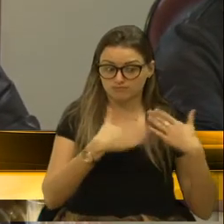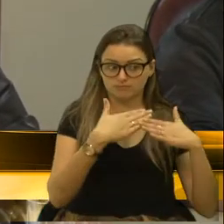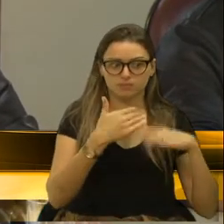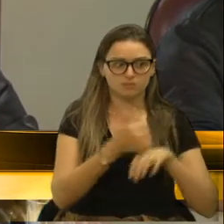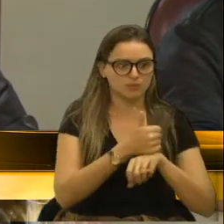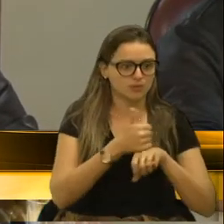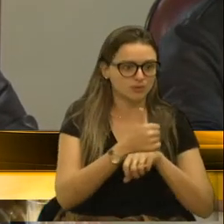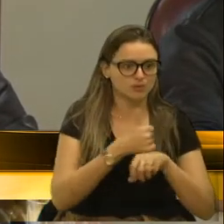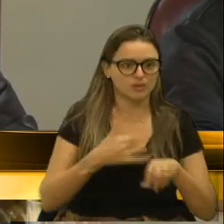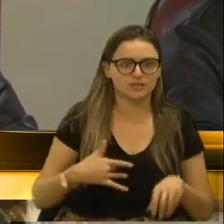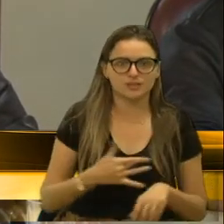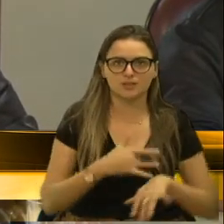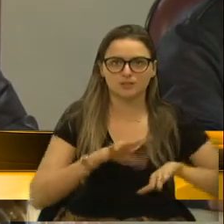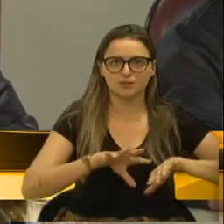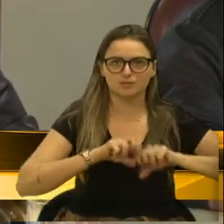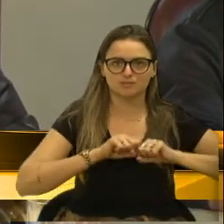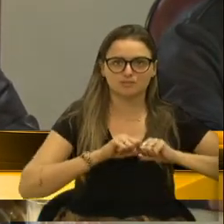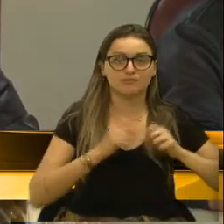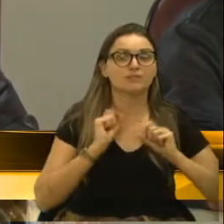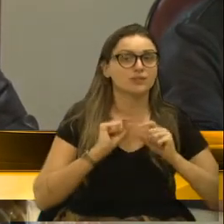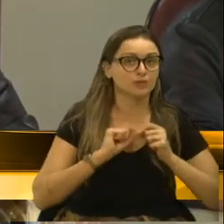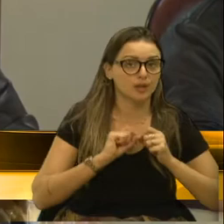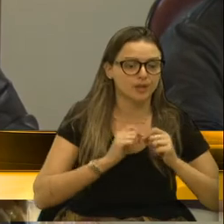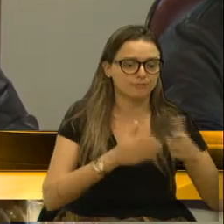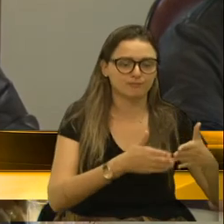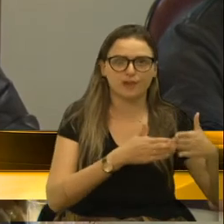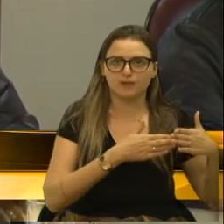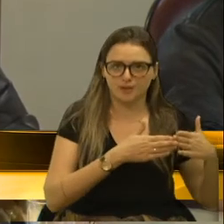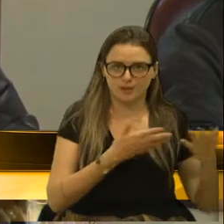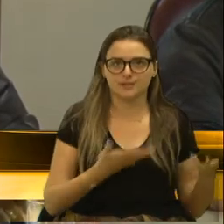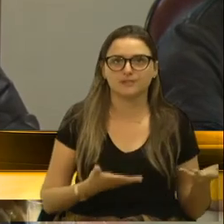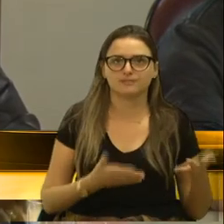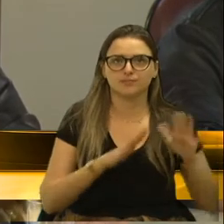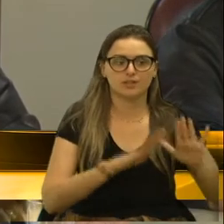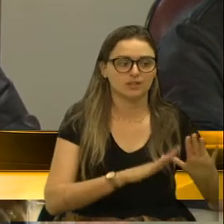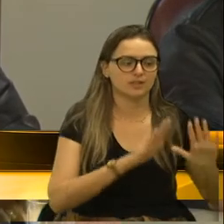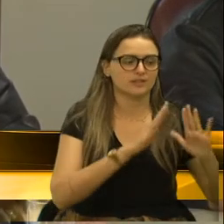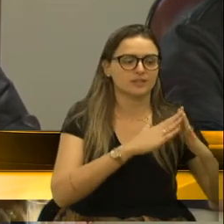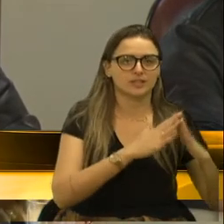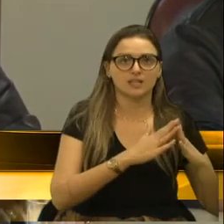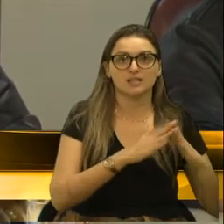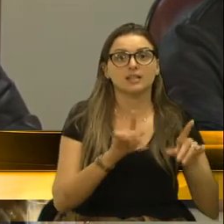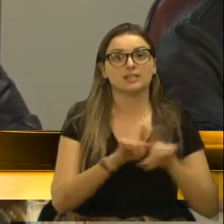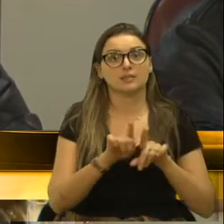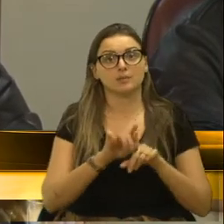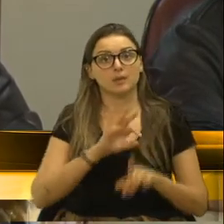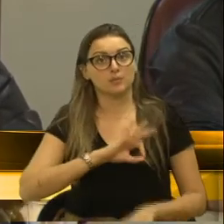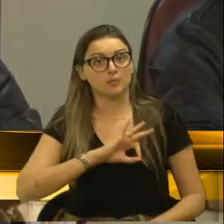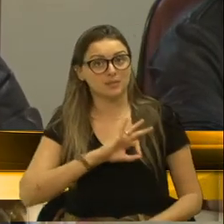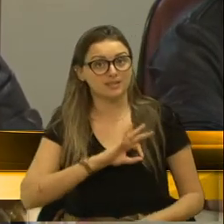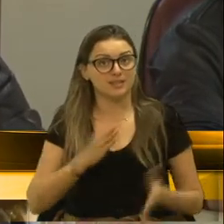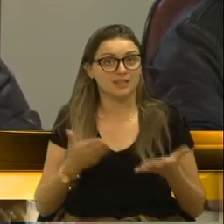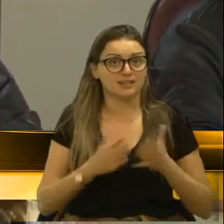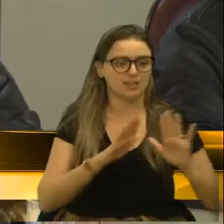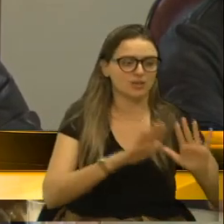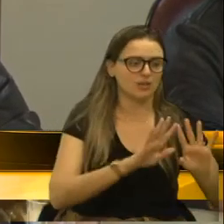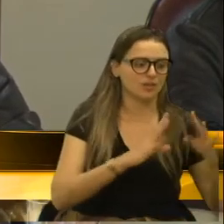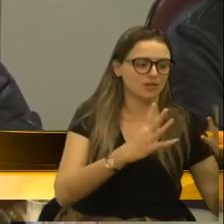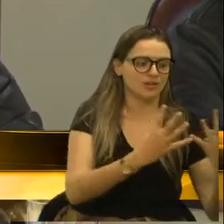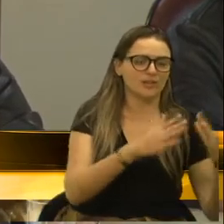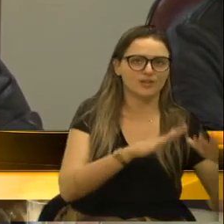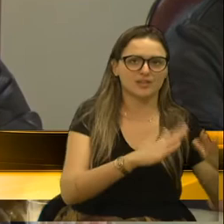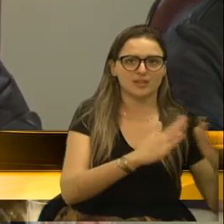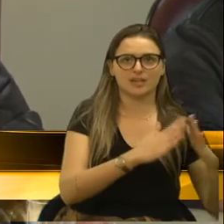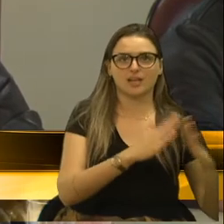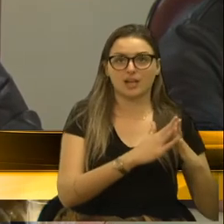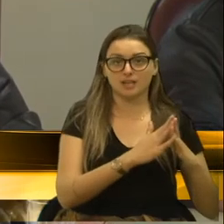da saúde afastados. Ontem, a informação de brigadianos afastados. Então, o surto está crescendo.